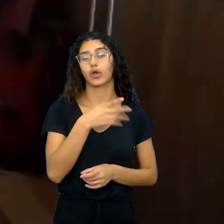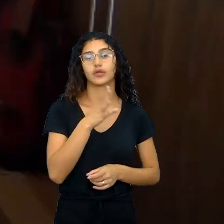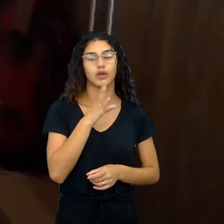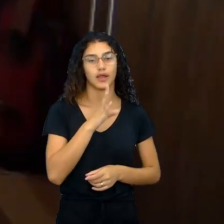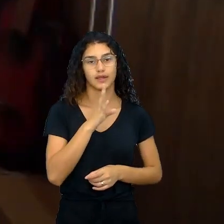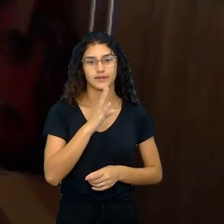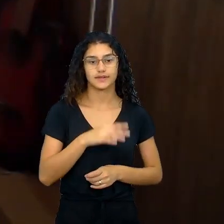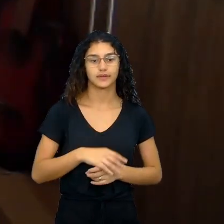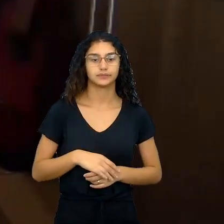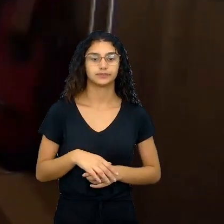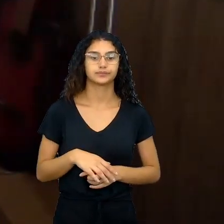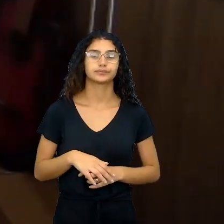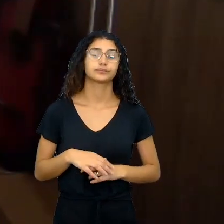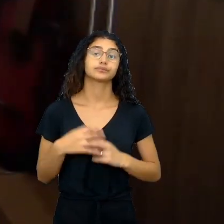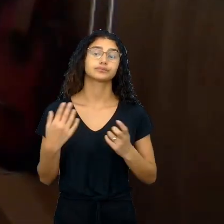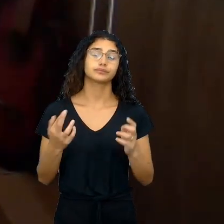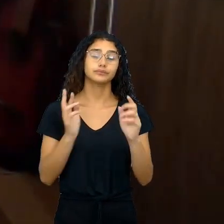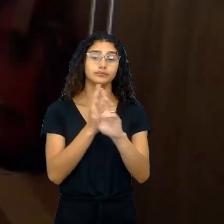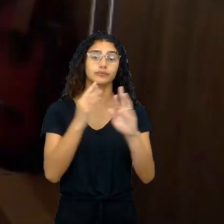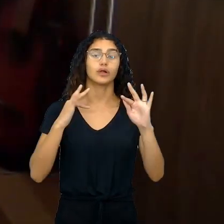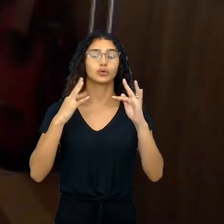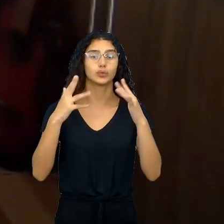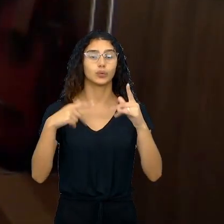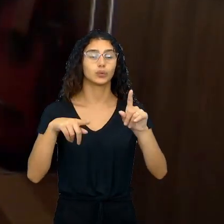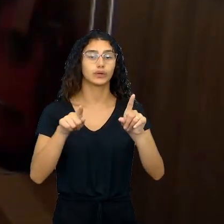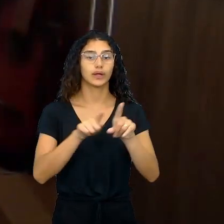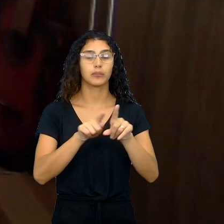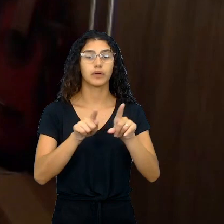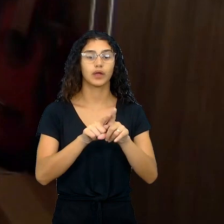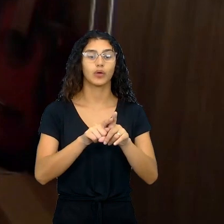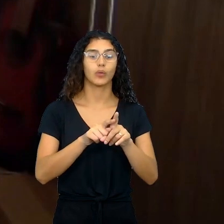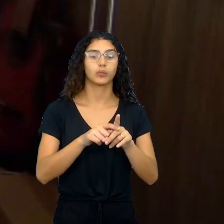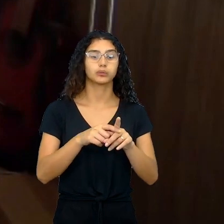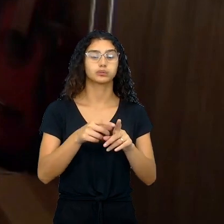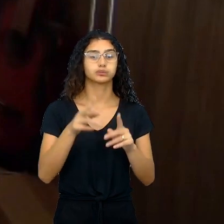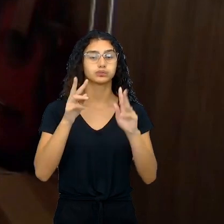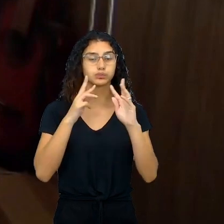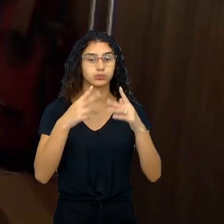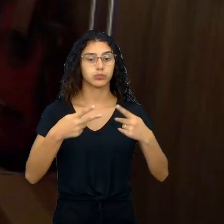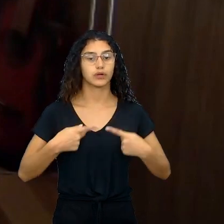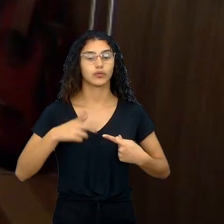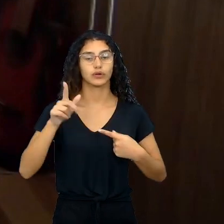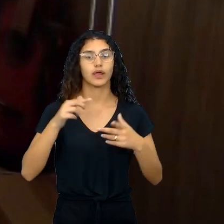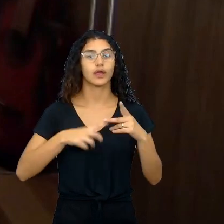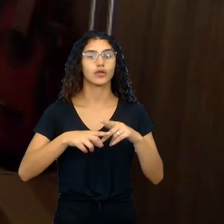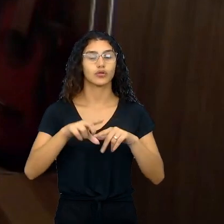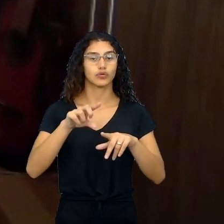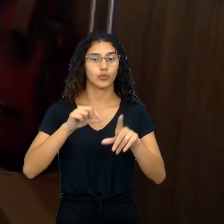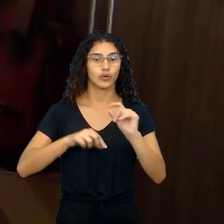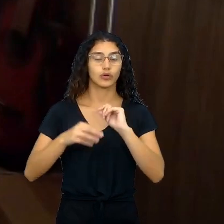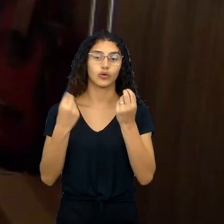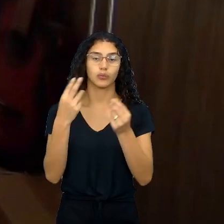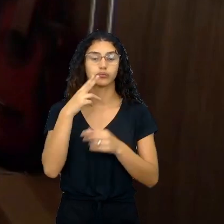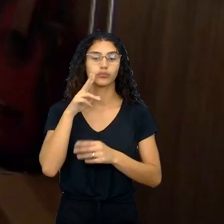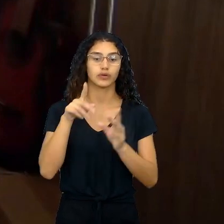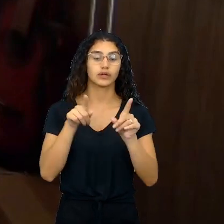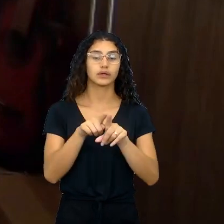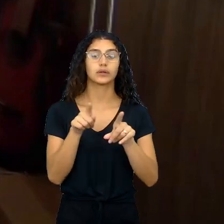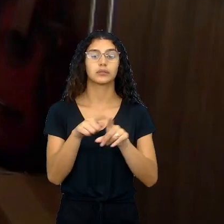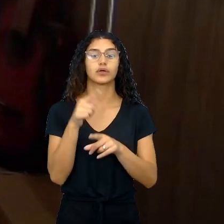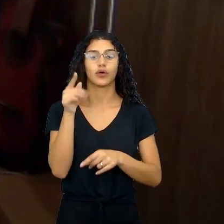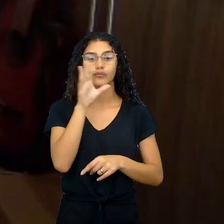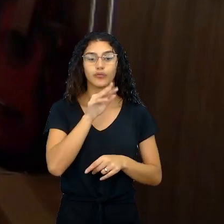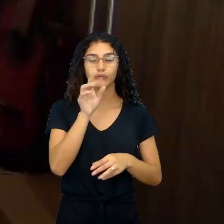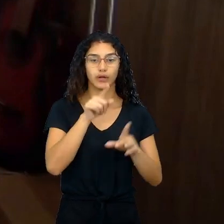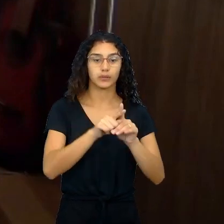muito bem, né? E ir associando tudo isso com o fator humano, que é determinante, como vocês vão ver, e eu vou